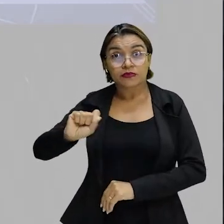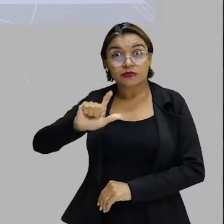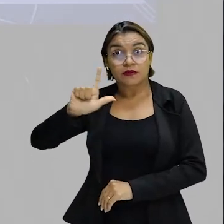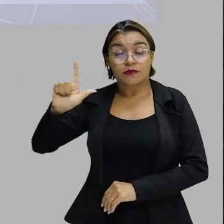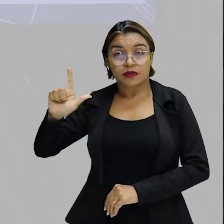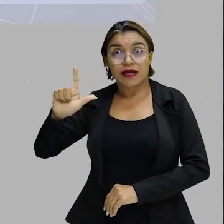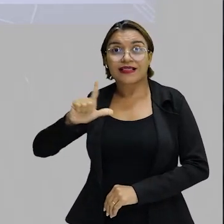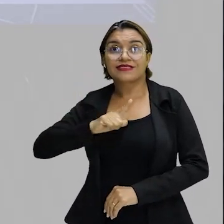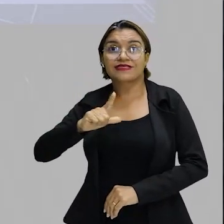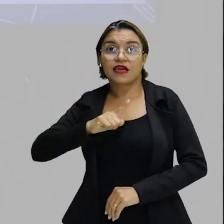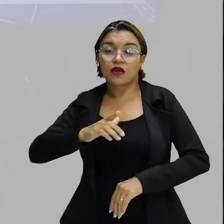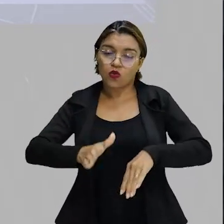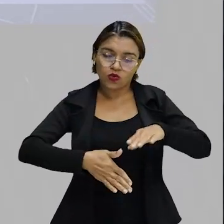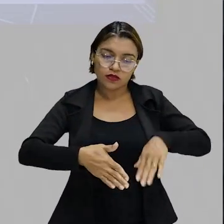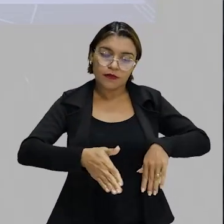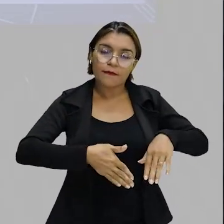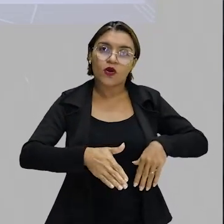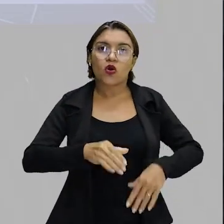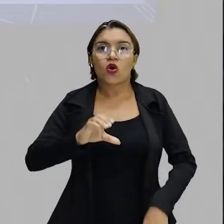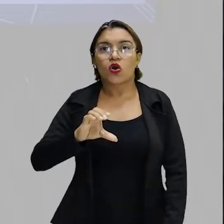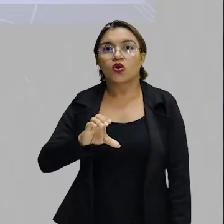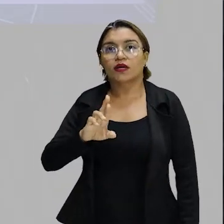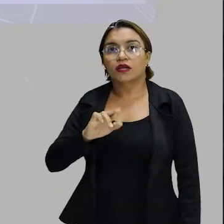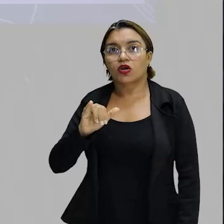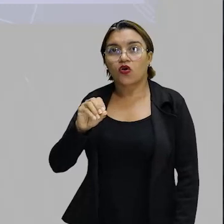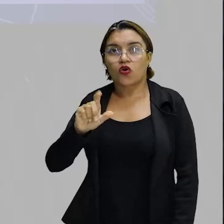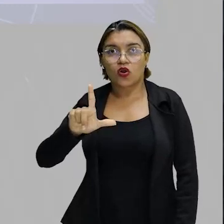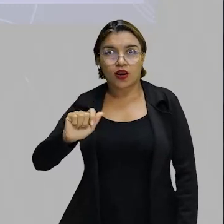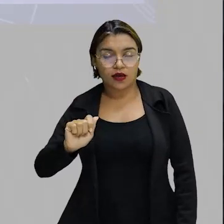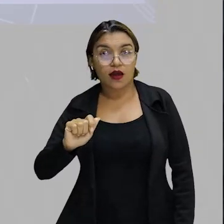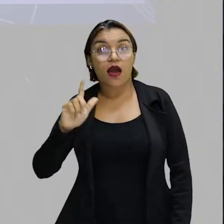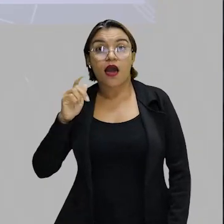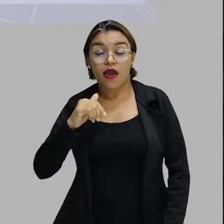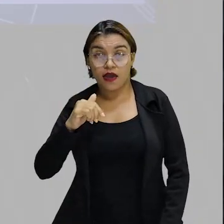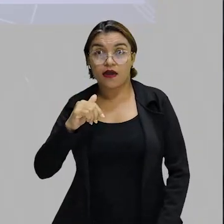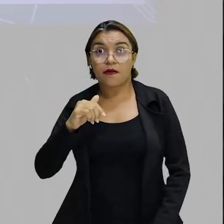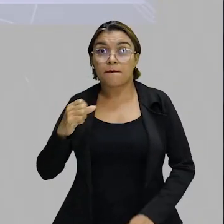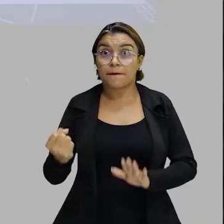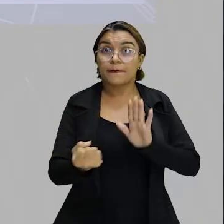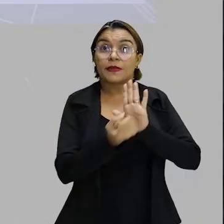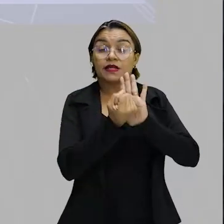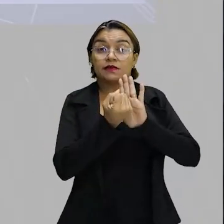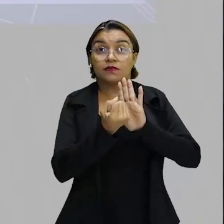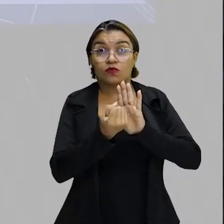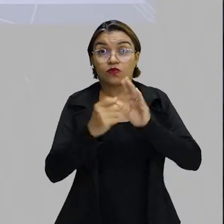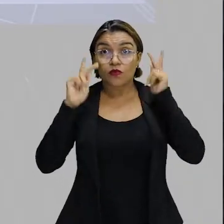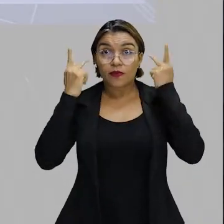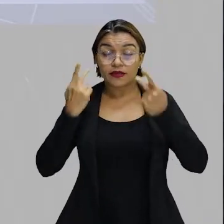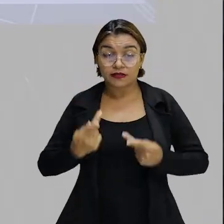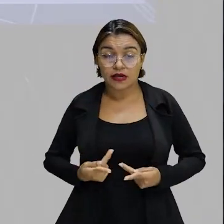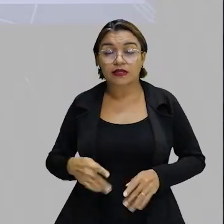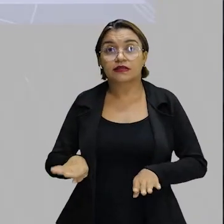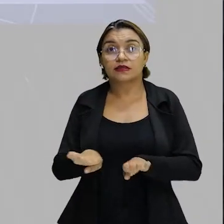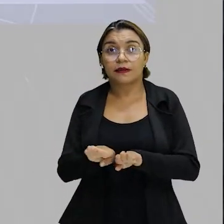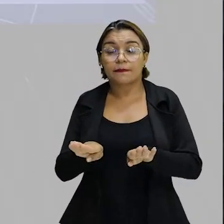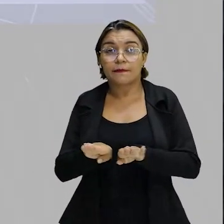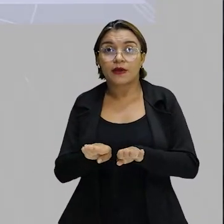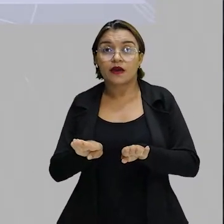o tambor de crioula, você conhece, até patrimônio. Nós temos o Bumba Meu Boi, que